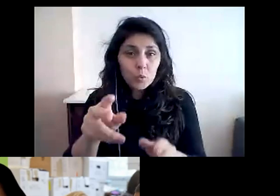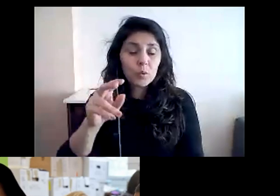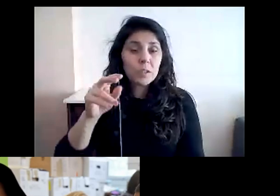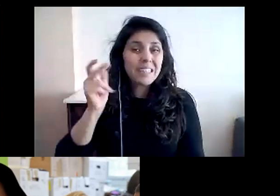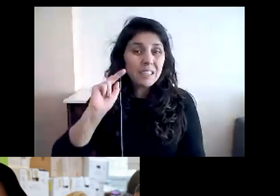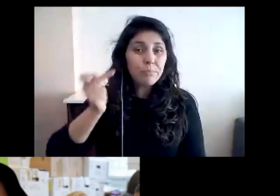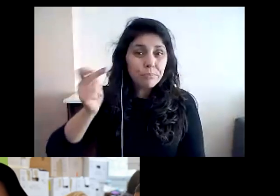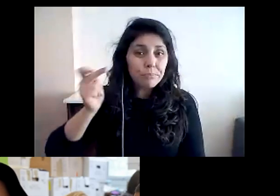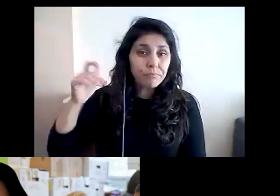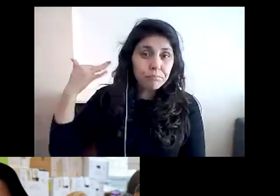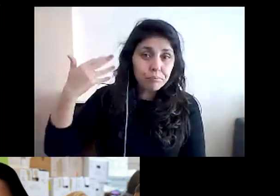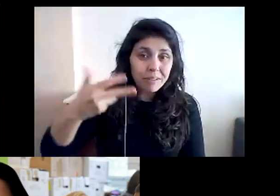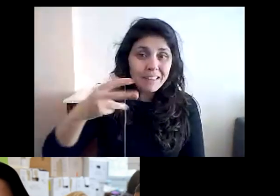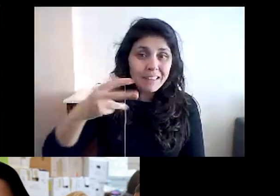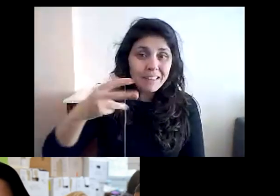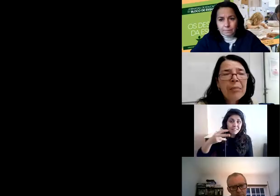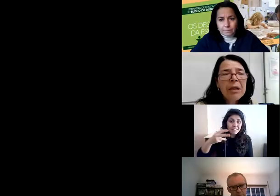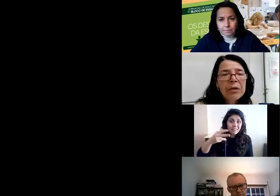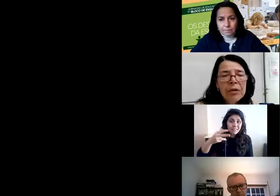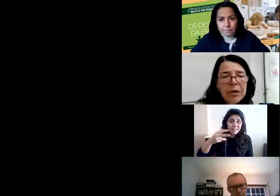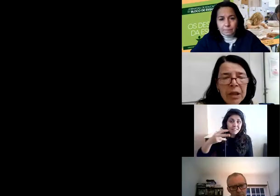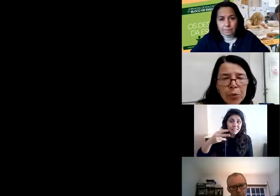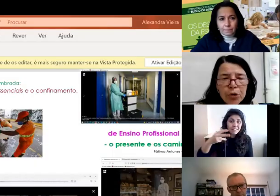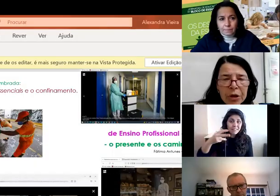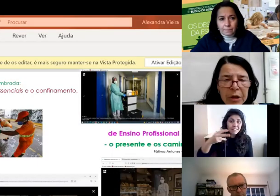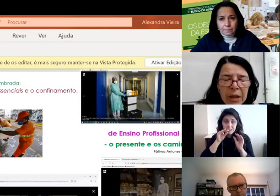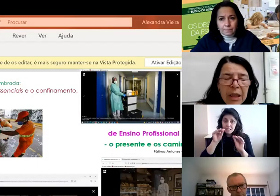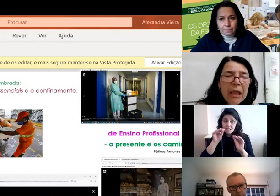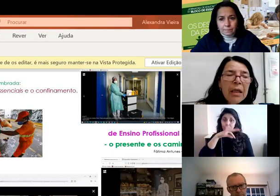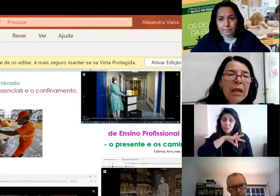profissional, eu julgo que necessariamente teremos